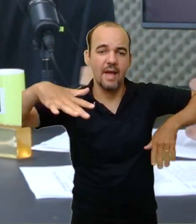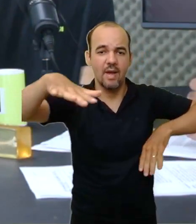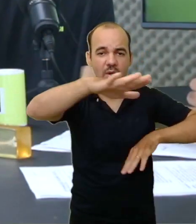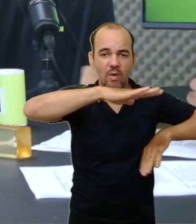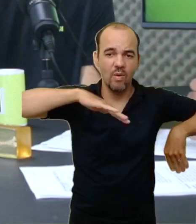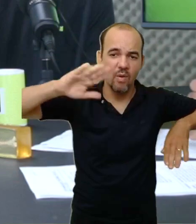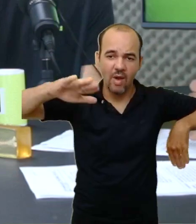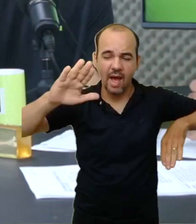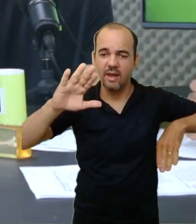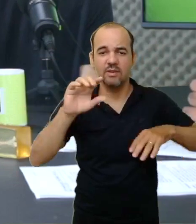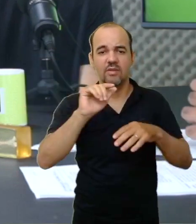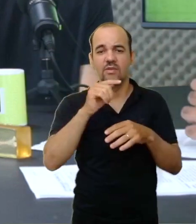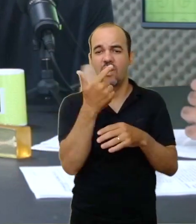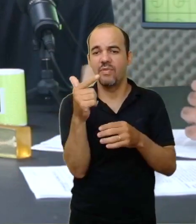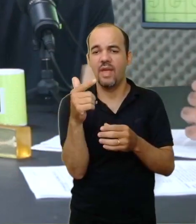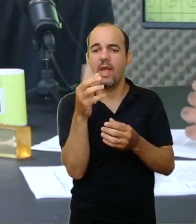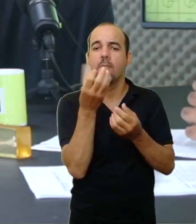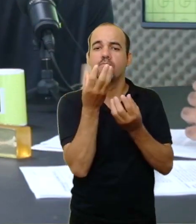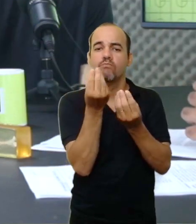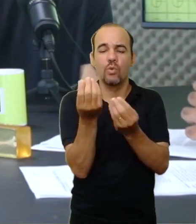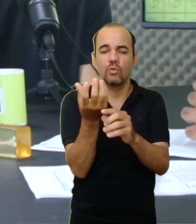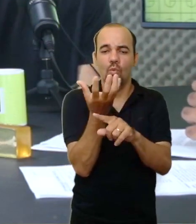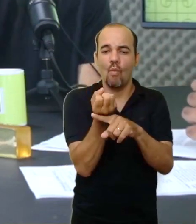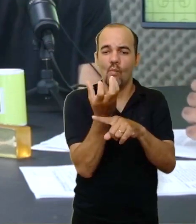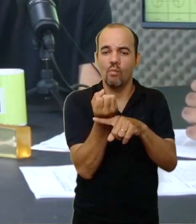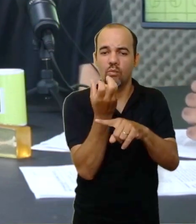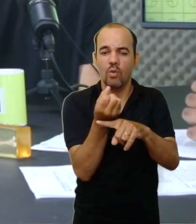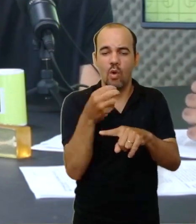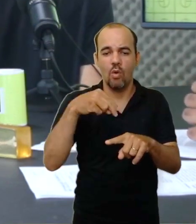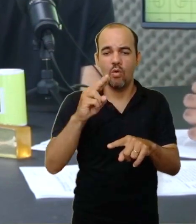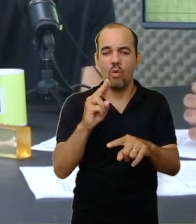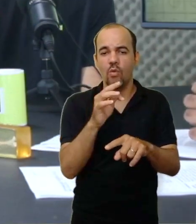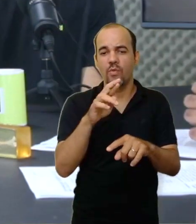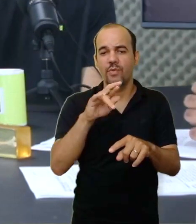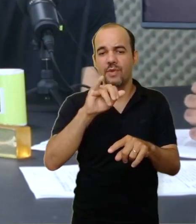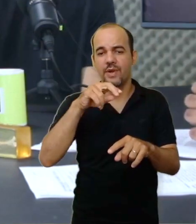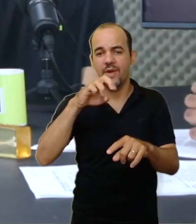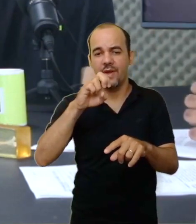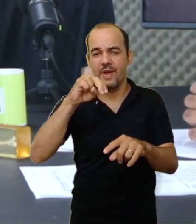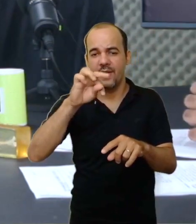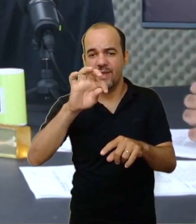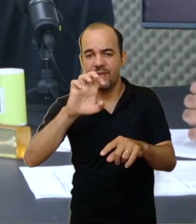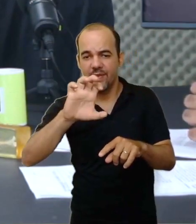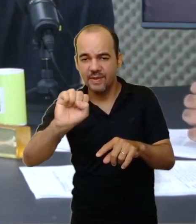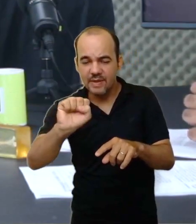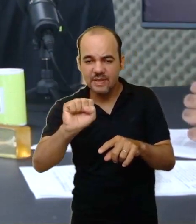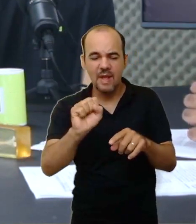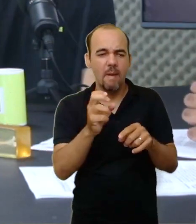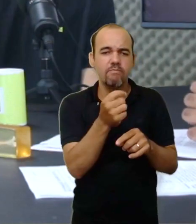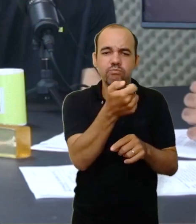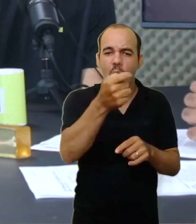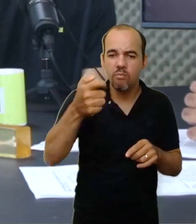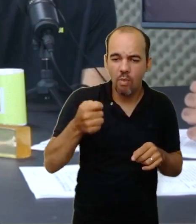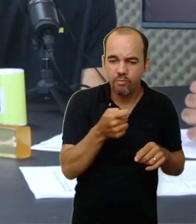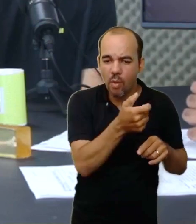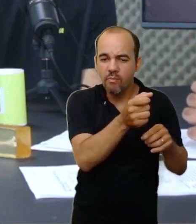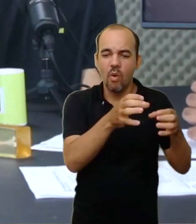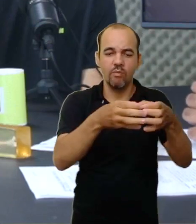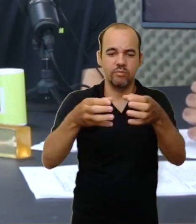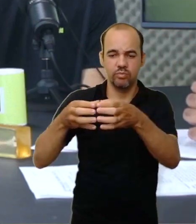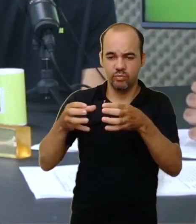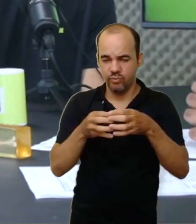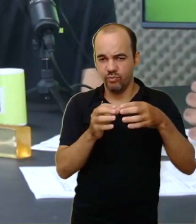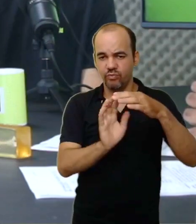tem muito nutriente. Então, ele é pobre em nutrientes. Então, teoricamente, tem pouca comunidade ali.